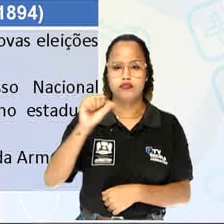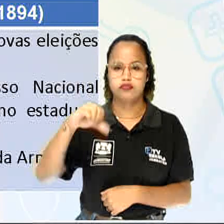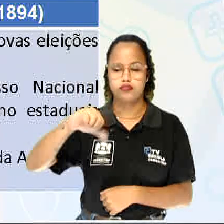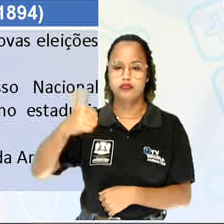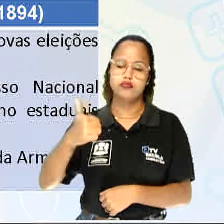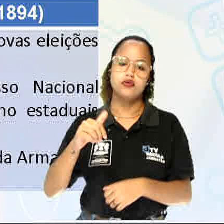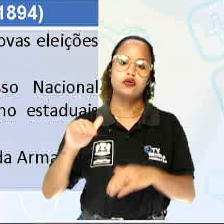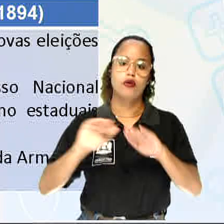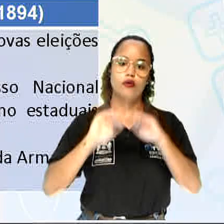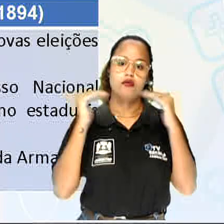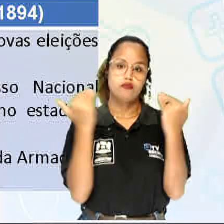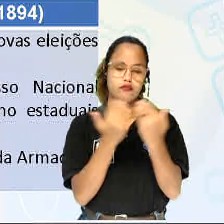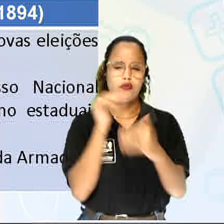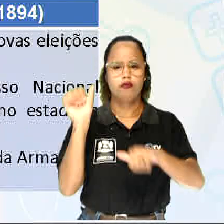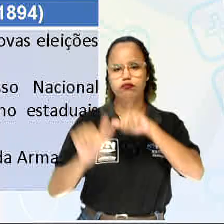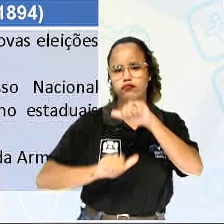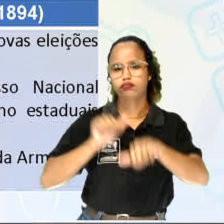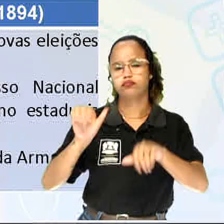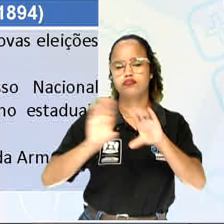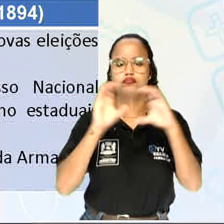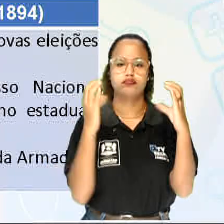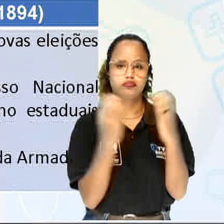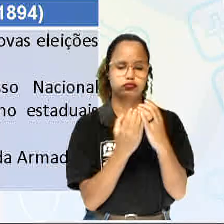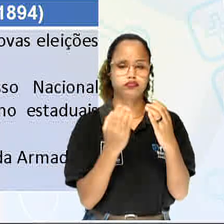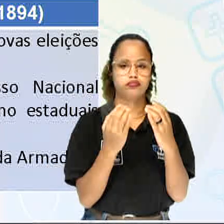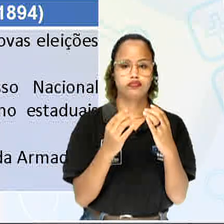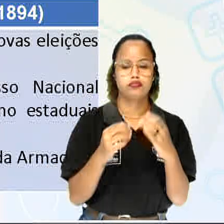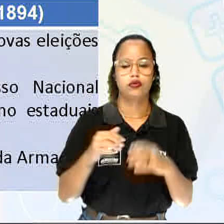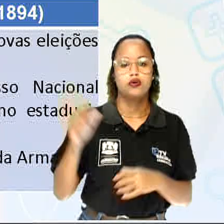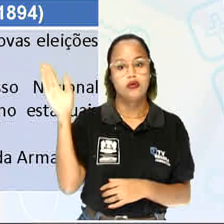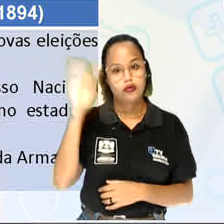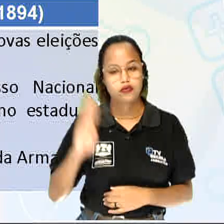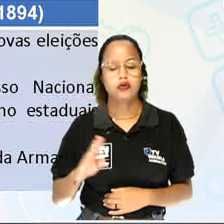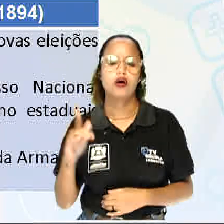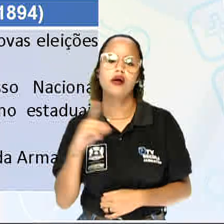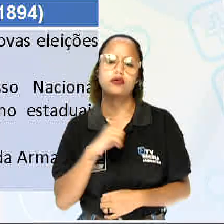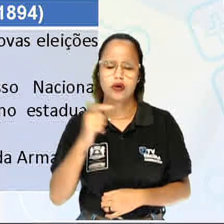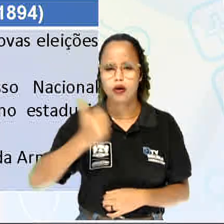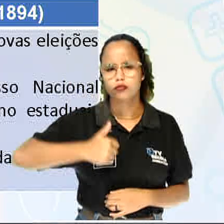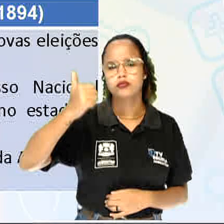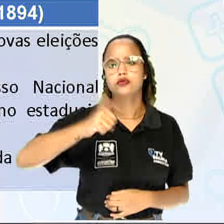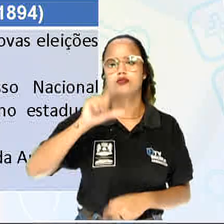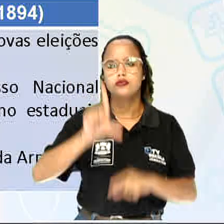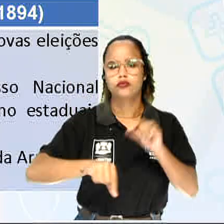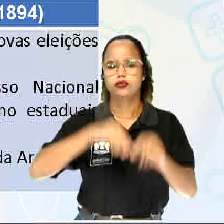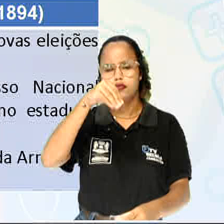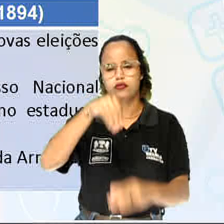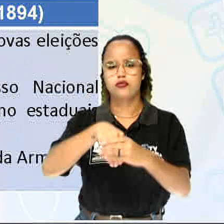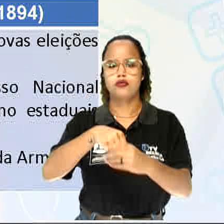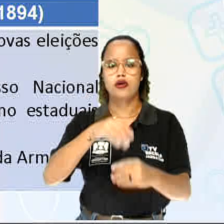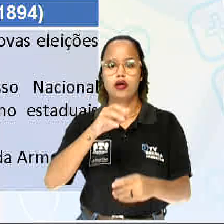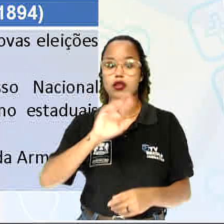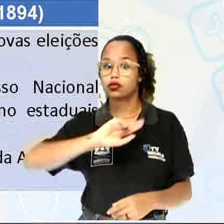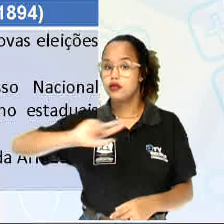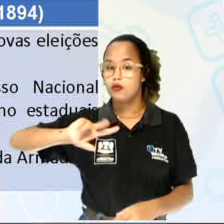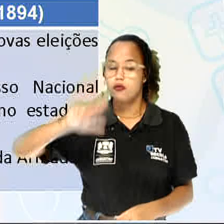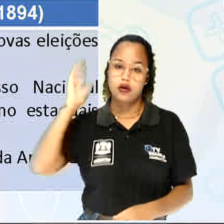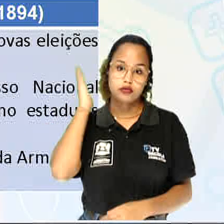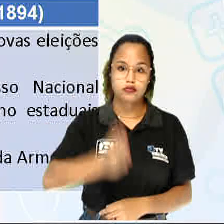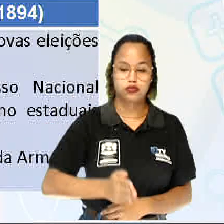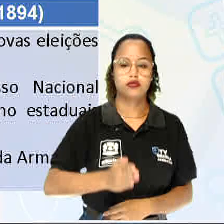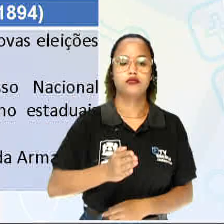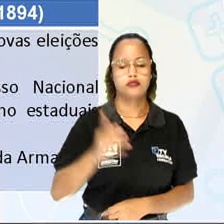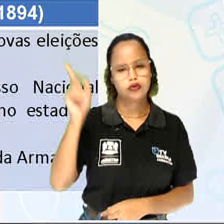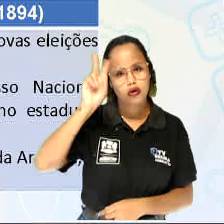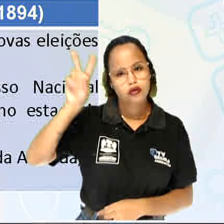foi transformada em Congresso Nacional, tendo sido a primeira eleição indireta da história da República. Então,